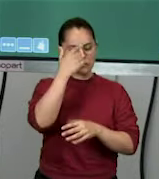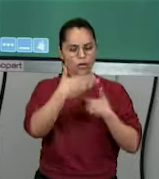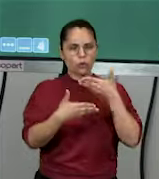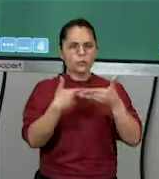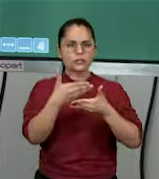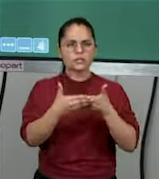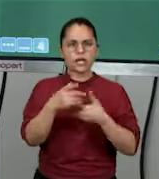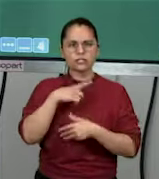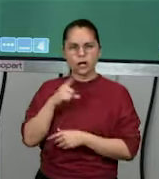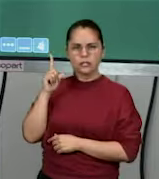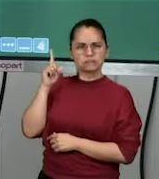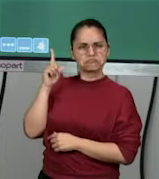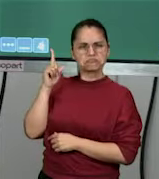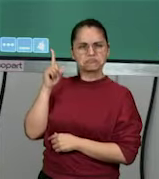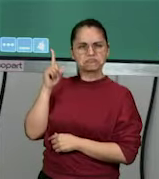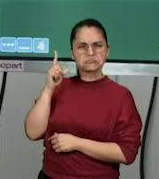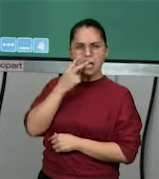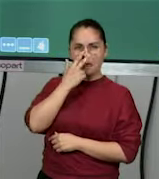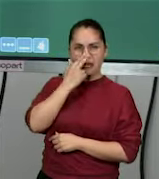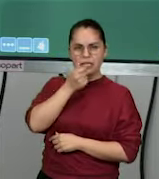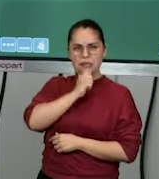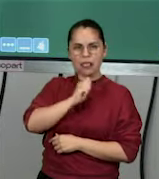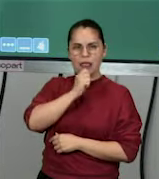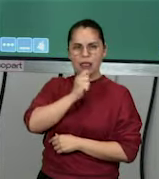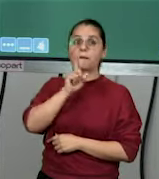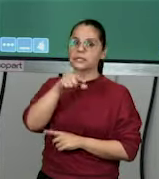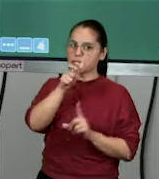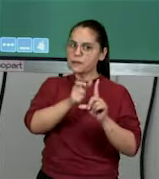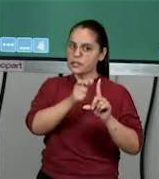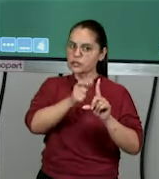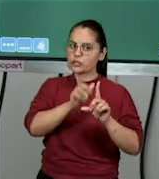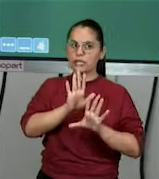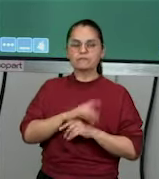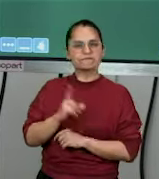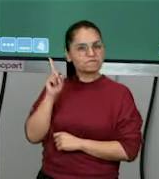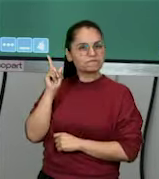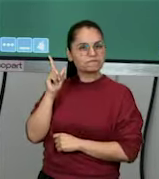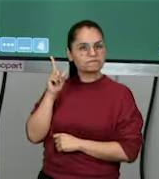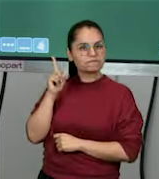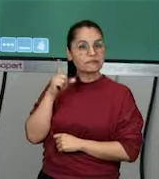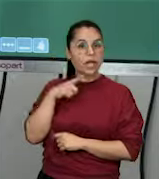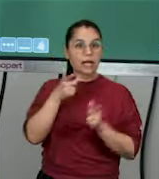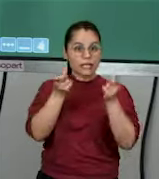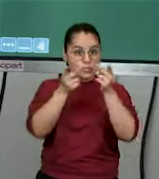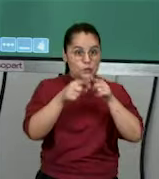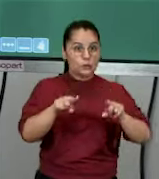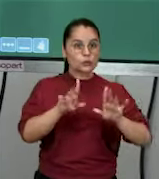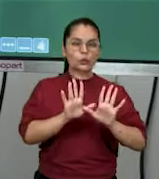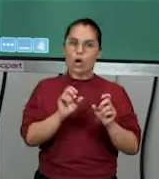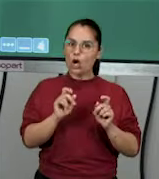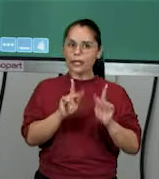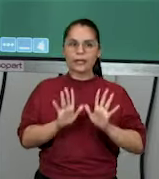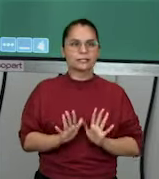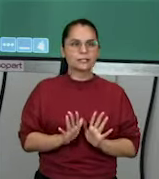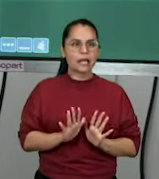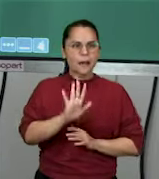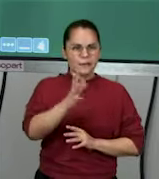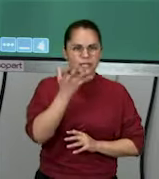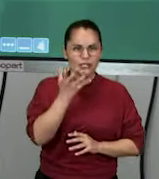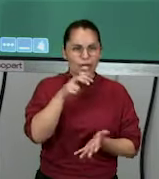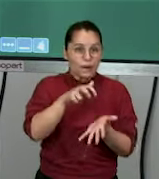ali um personagem, parece um pirulito. Esse personagem, ele tem cintura. Ótimo, então beleza, vou desenhar uma cintura, mas eu quero que ele